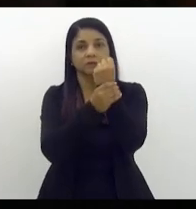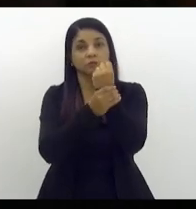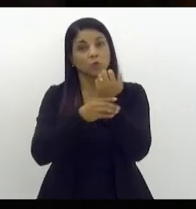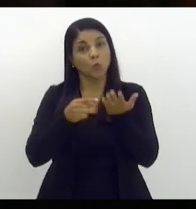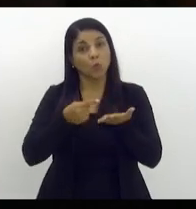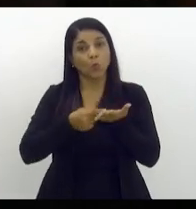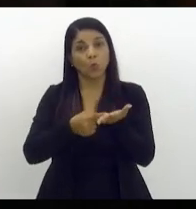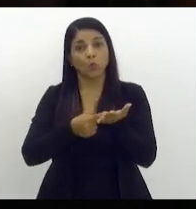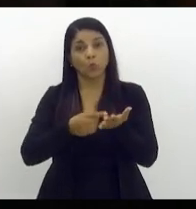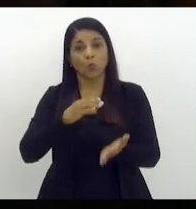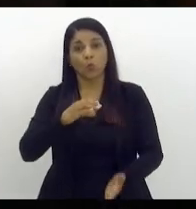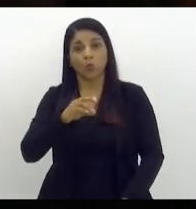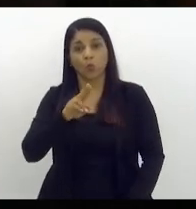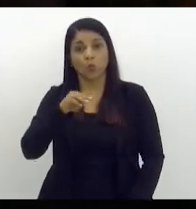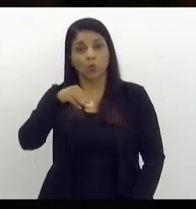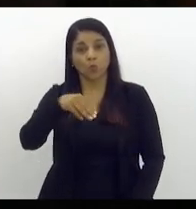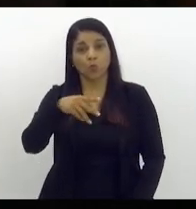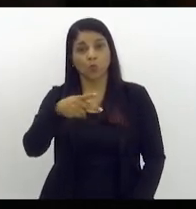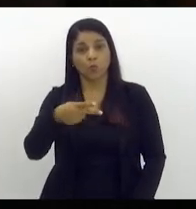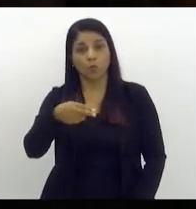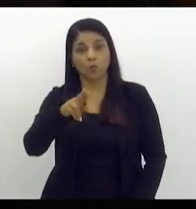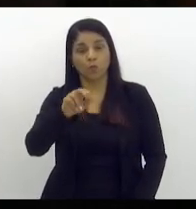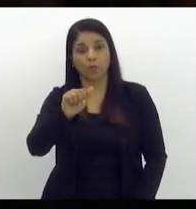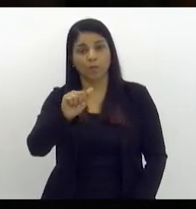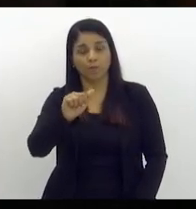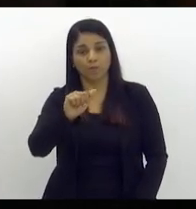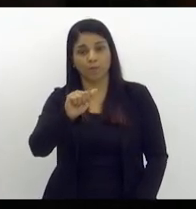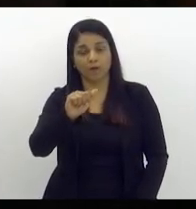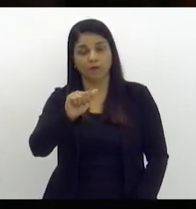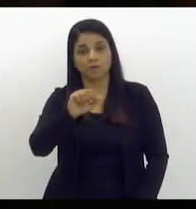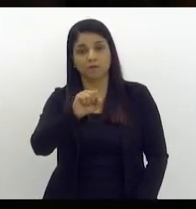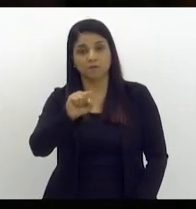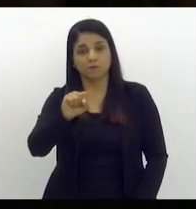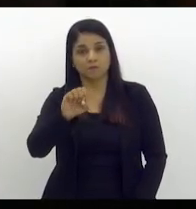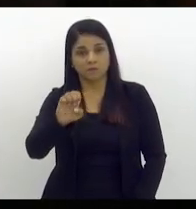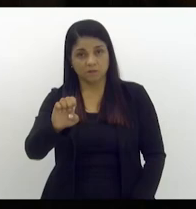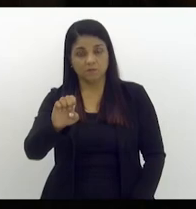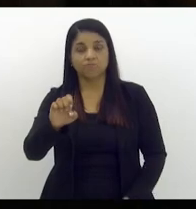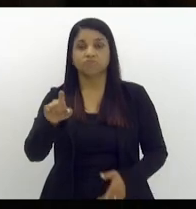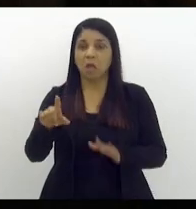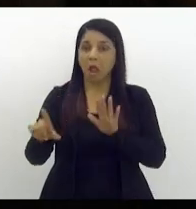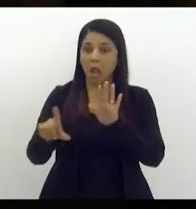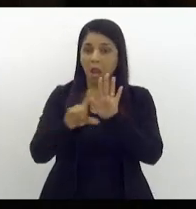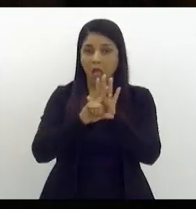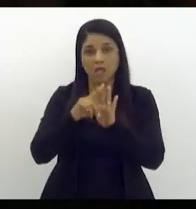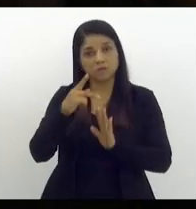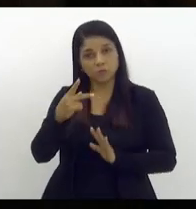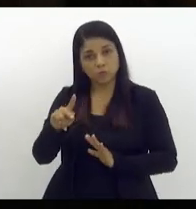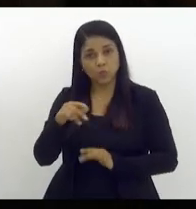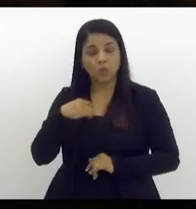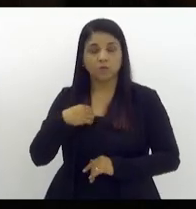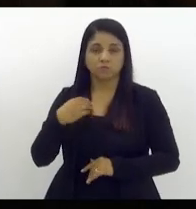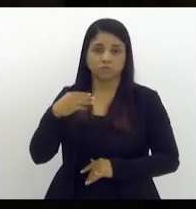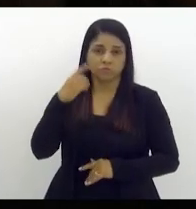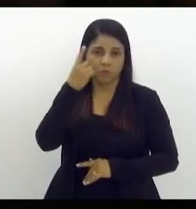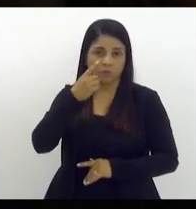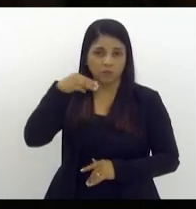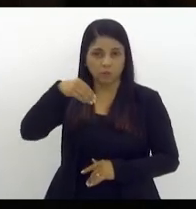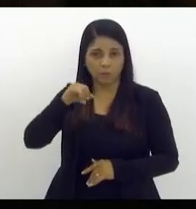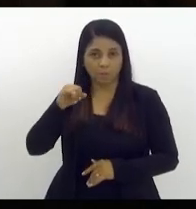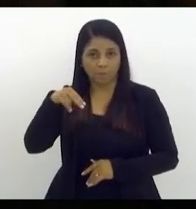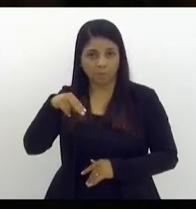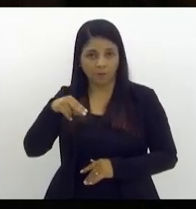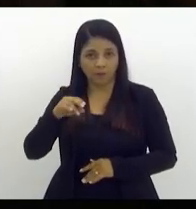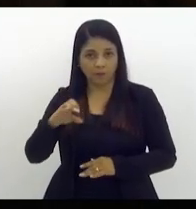cumpra-se, deputado Carlos Mink, um cumpra-se sobre a lei de Vossa Excelência, que foi aprovada nessa casa, que hoje é